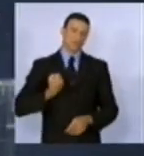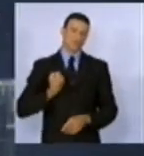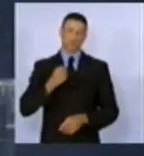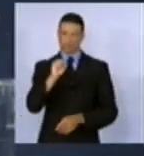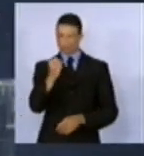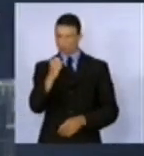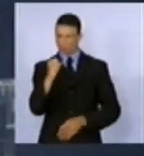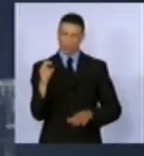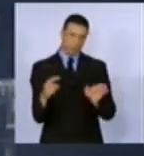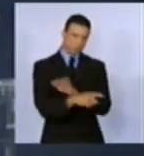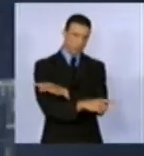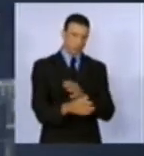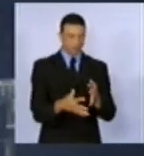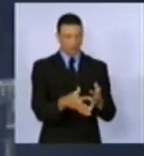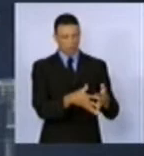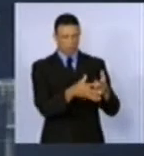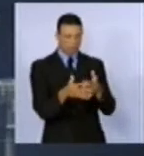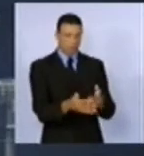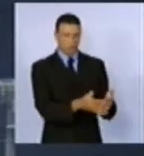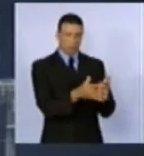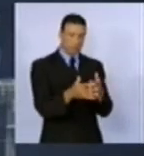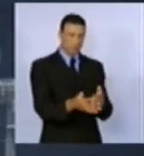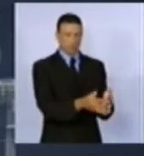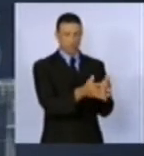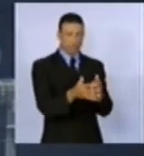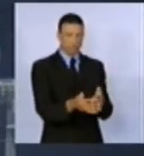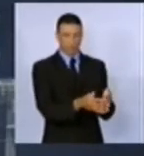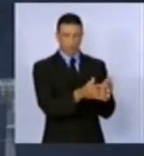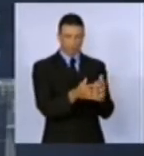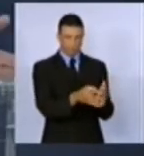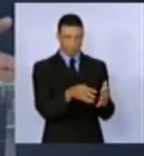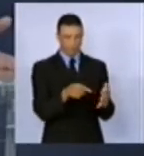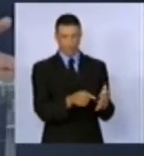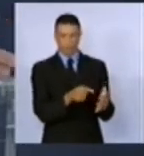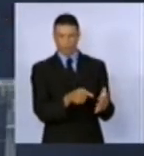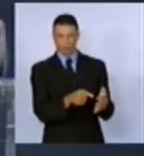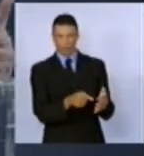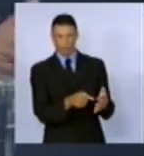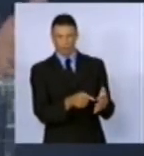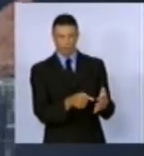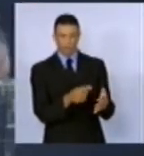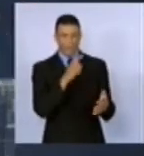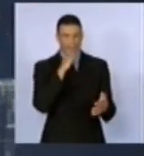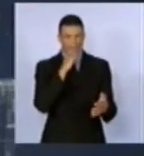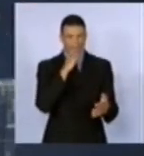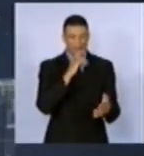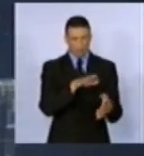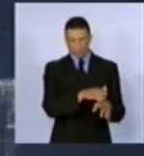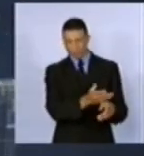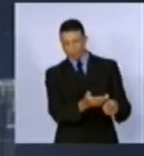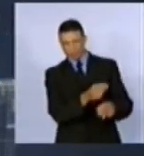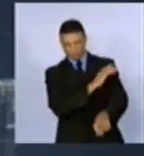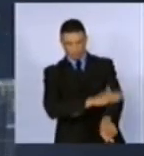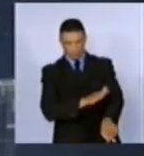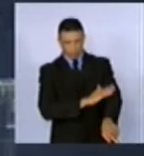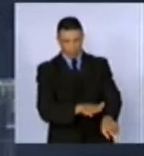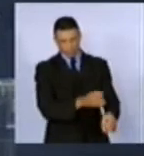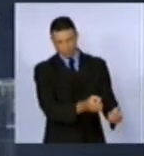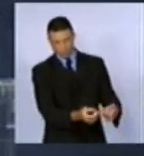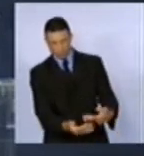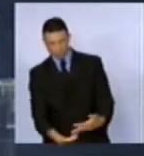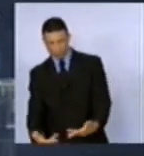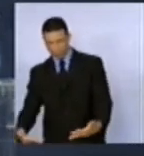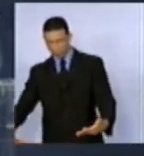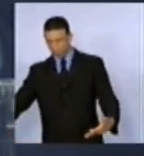no caso da colheita mecanizada o melhor destino a deveria ser dado a biomassa